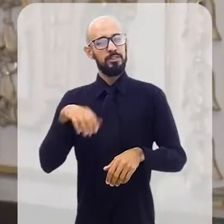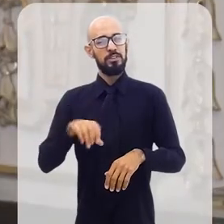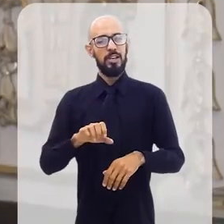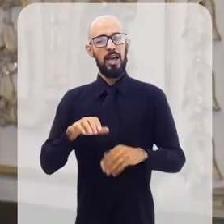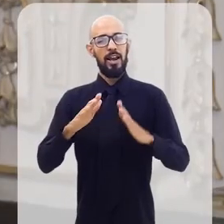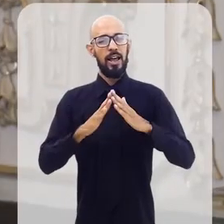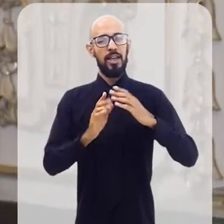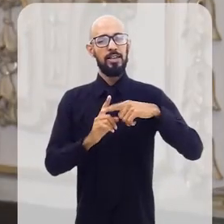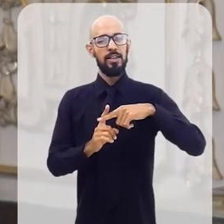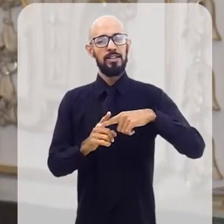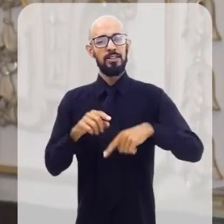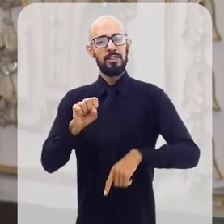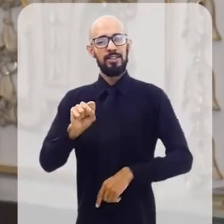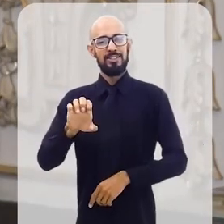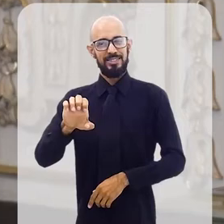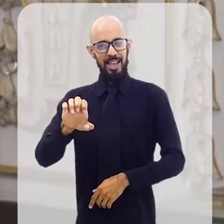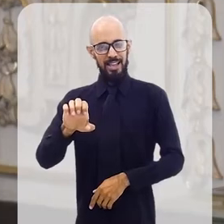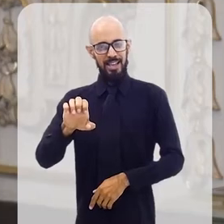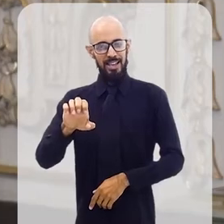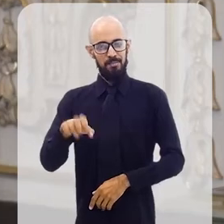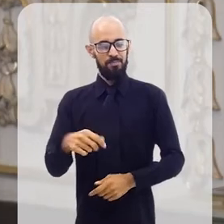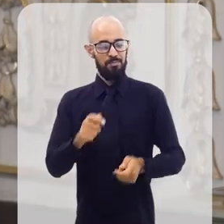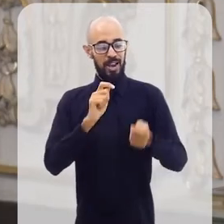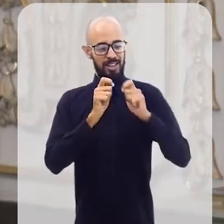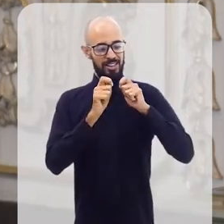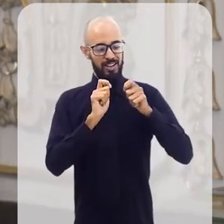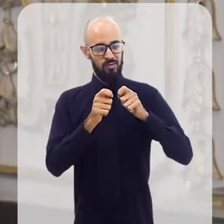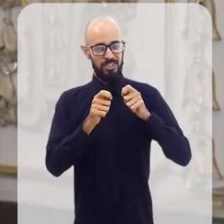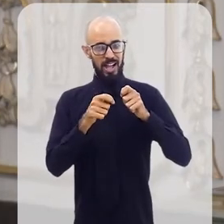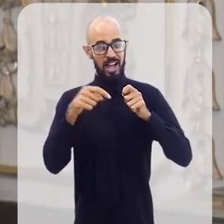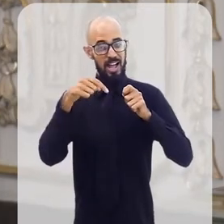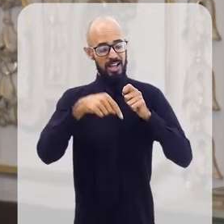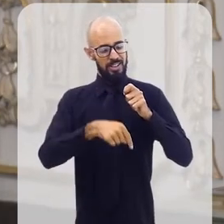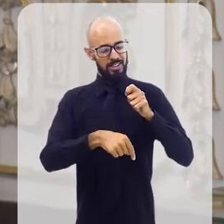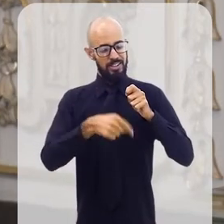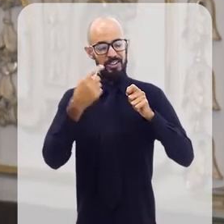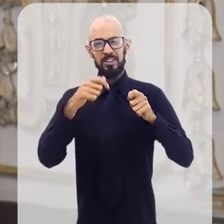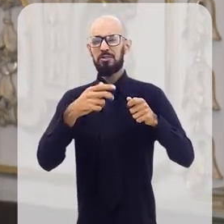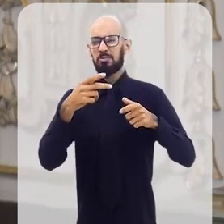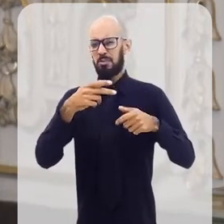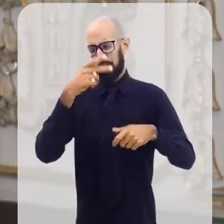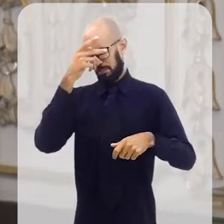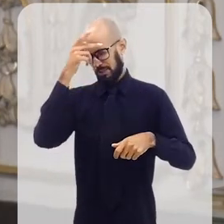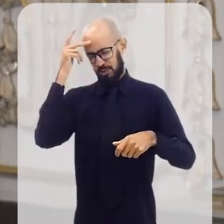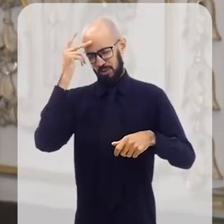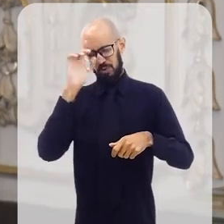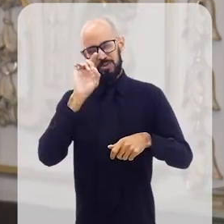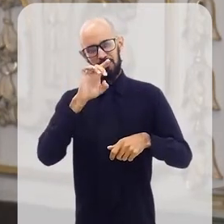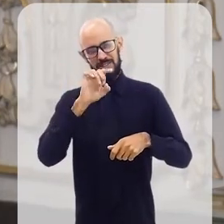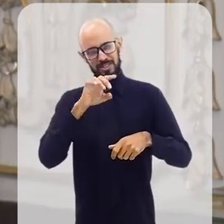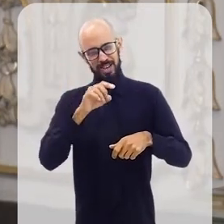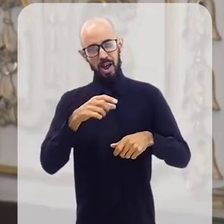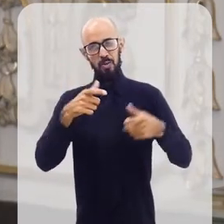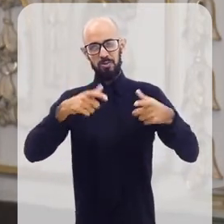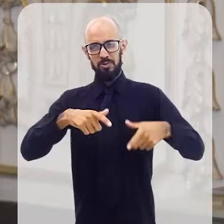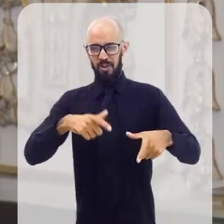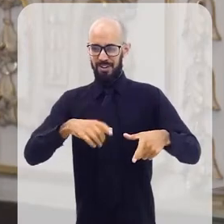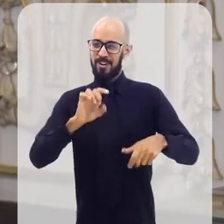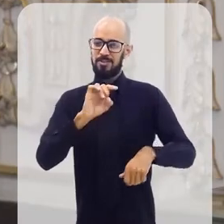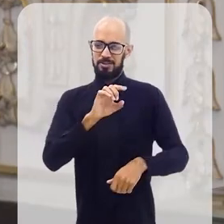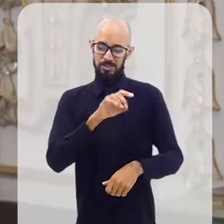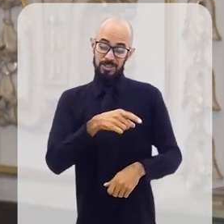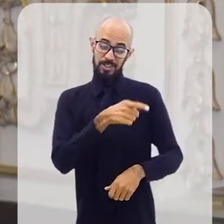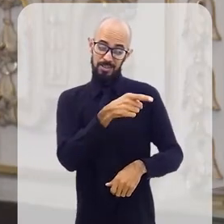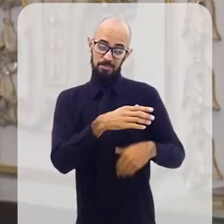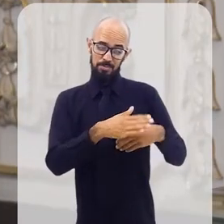para entrevistar ninguém menos tinha que ser nesse local e é por um motivo muito especial e ele mesmo